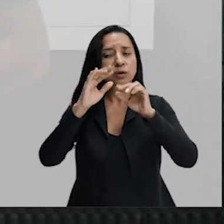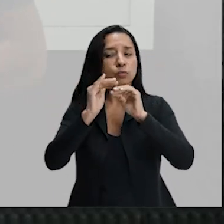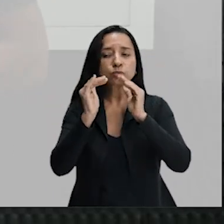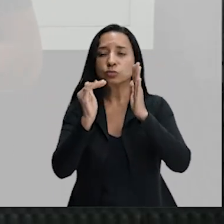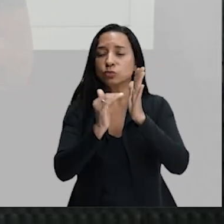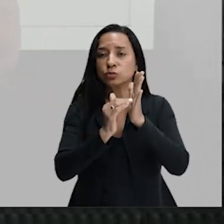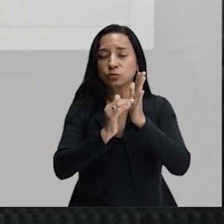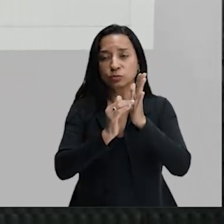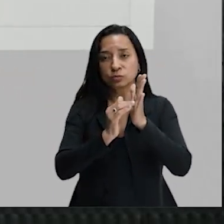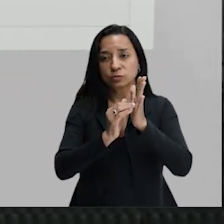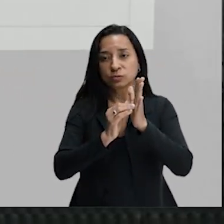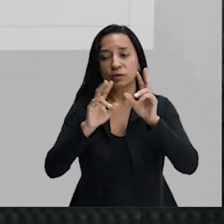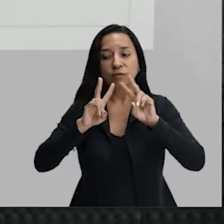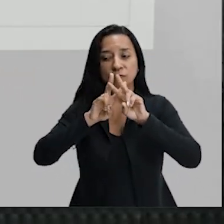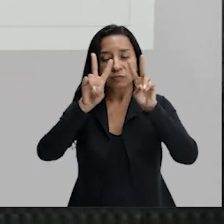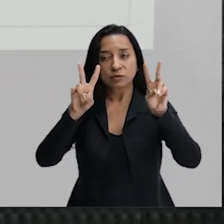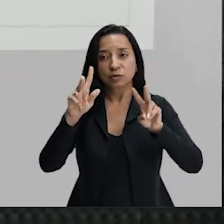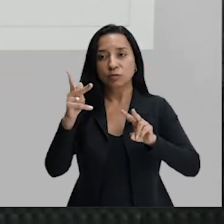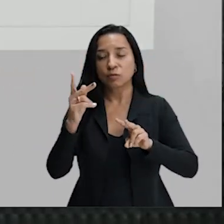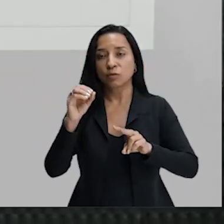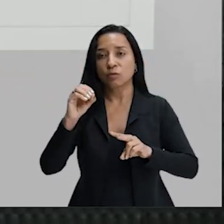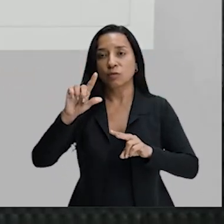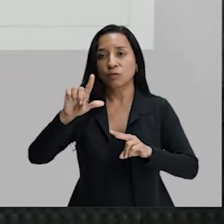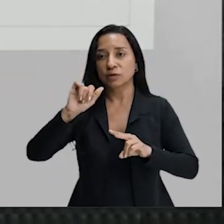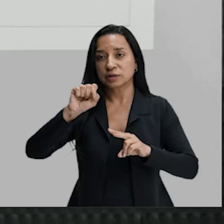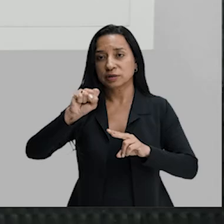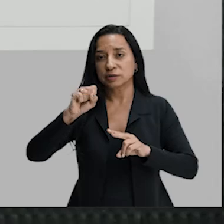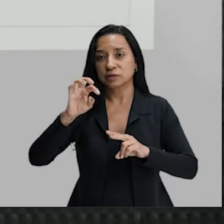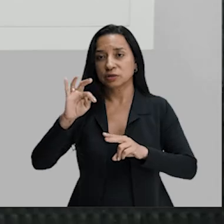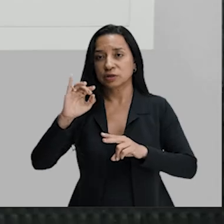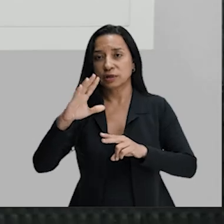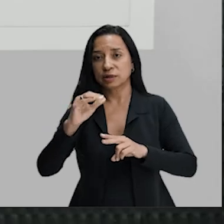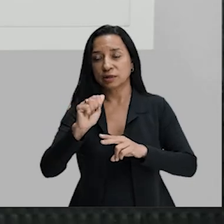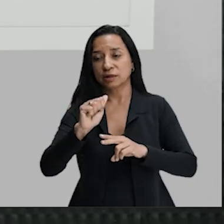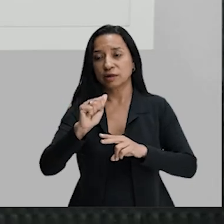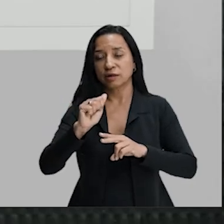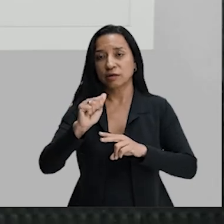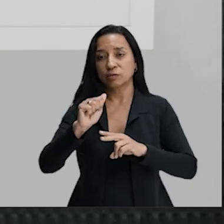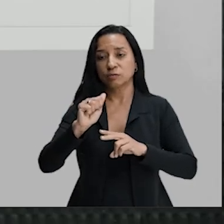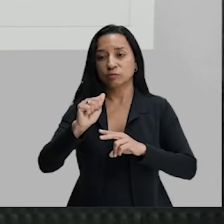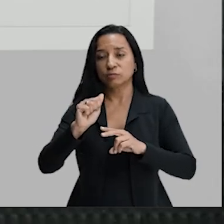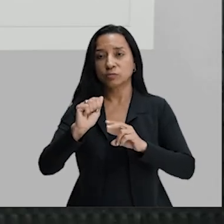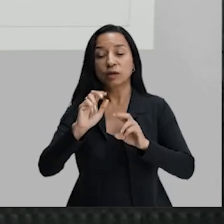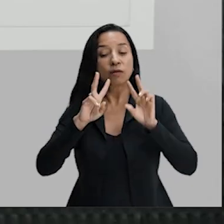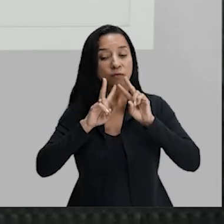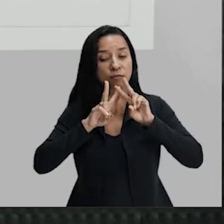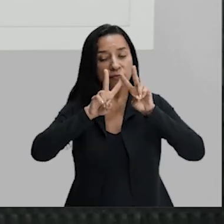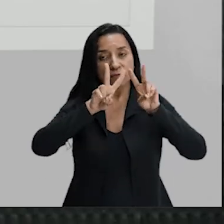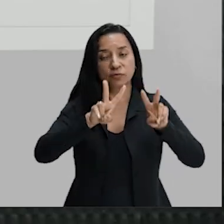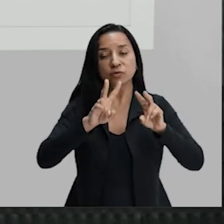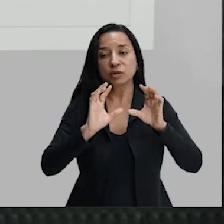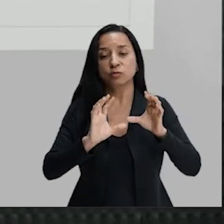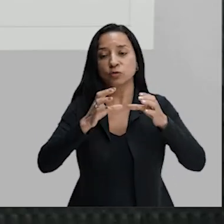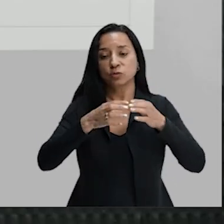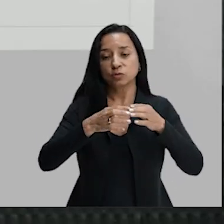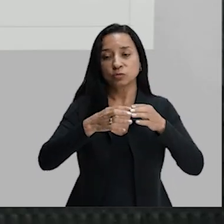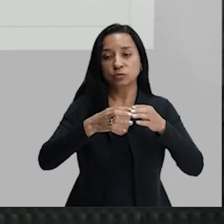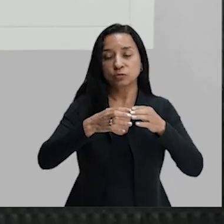legal, tá? Esta visão de conjunto, ela vai promover aquilo que nós chamamos de